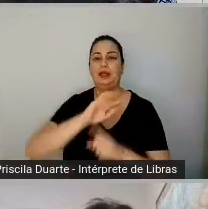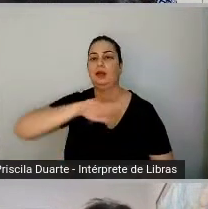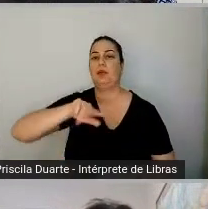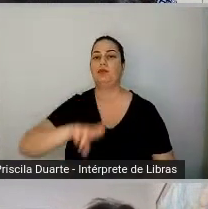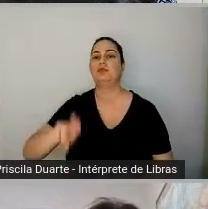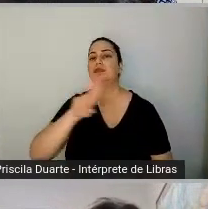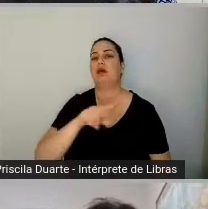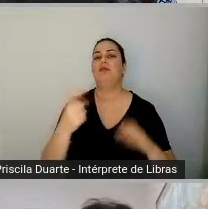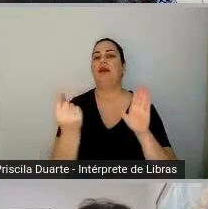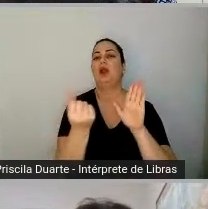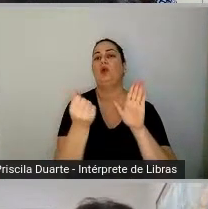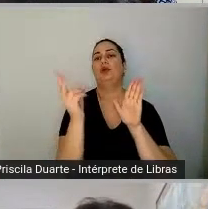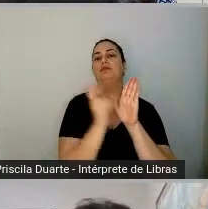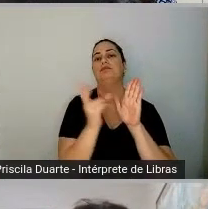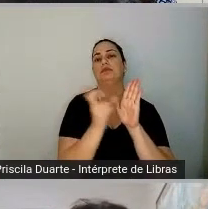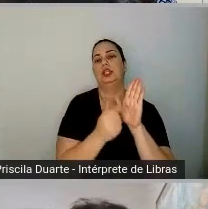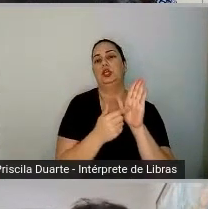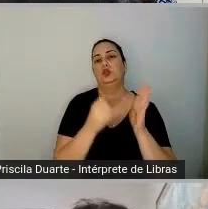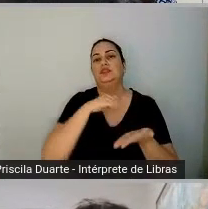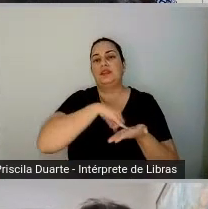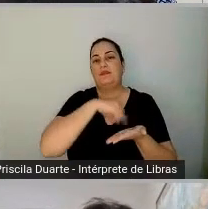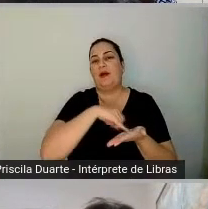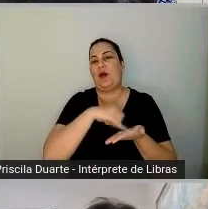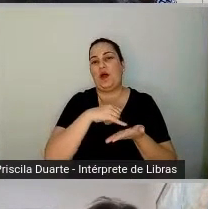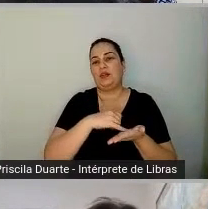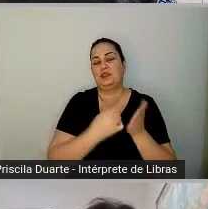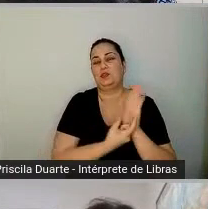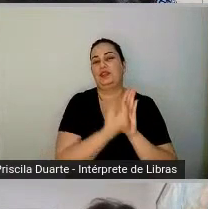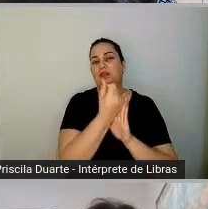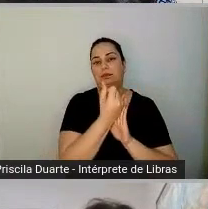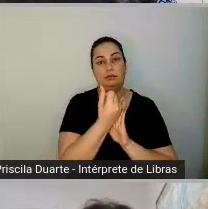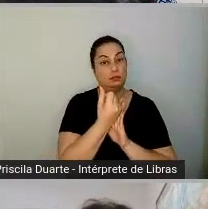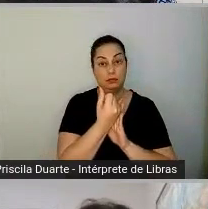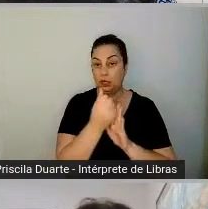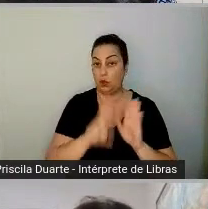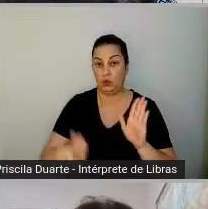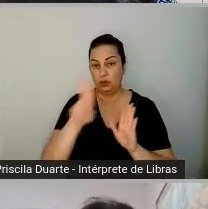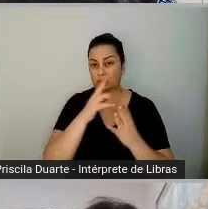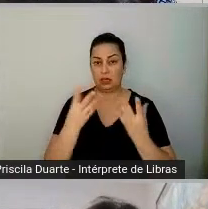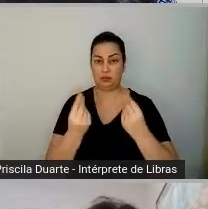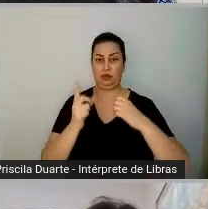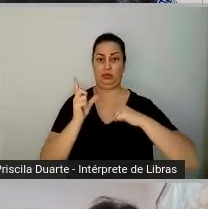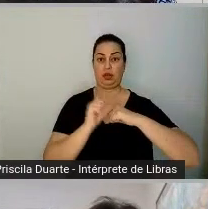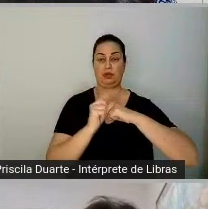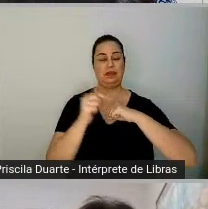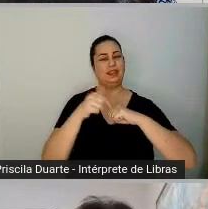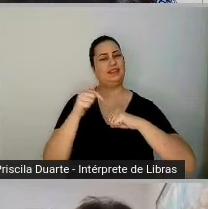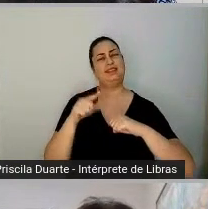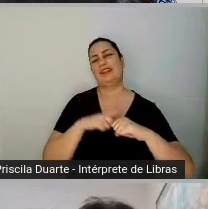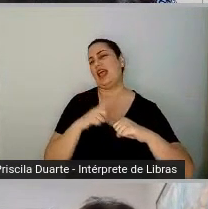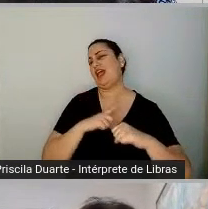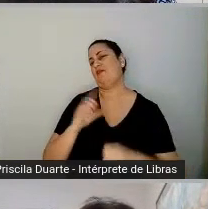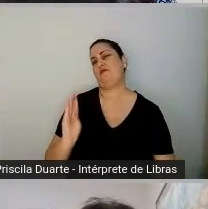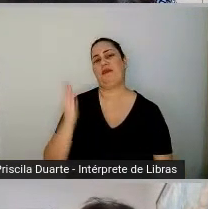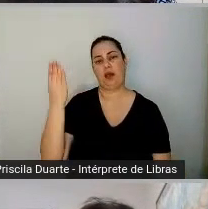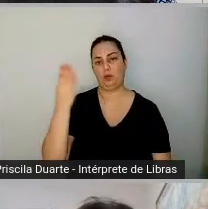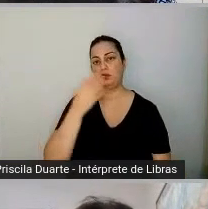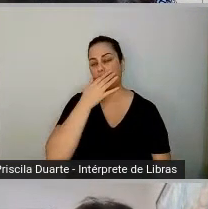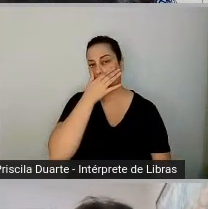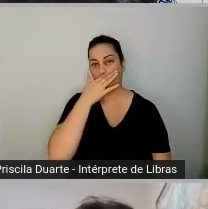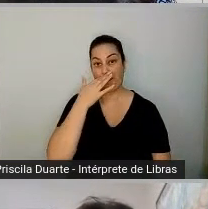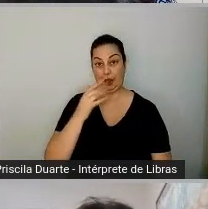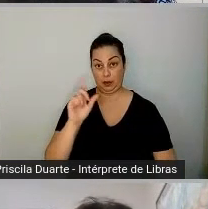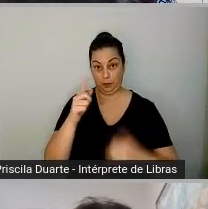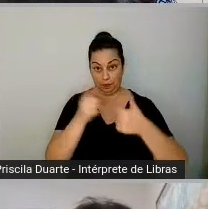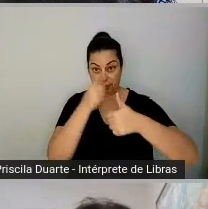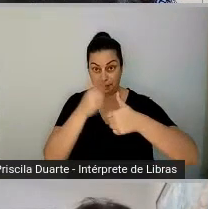Esse é um argumento muito constante que eles costumam utilizar, e esse argumento tem vários furos, né? O primeiro deles é que